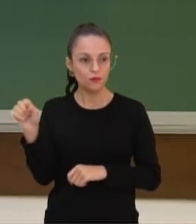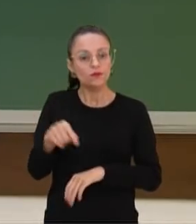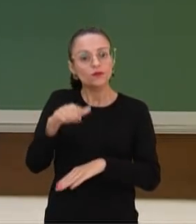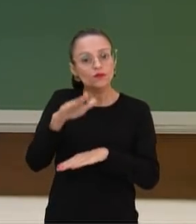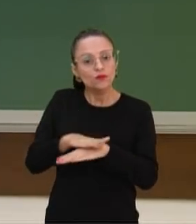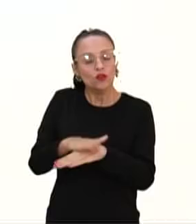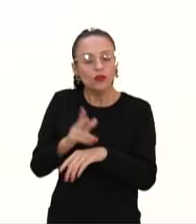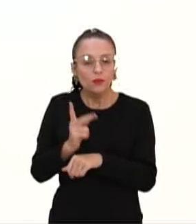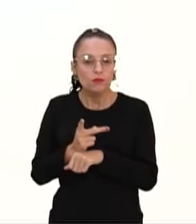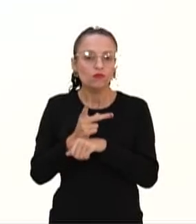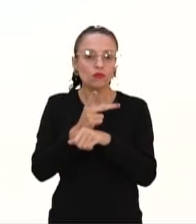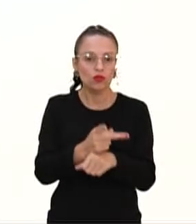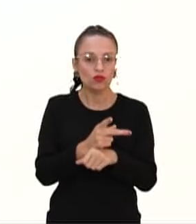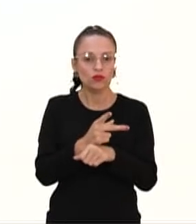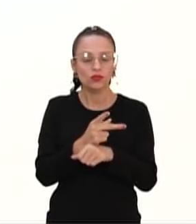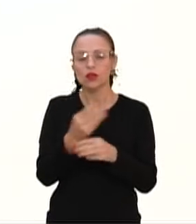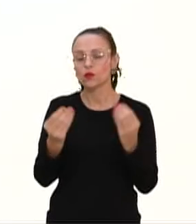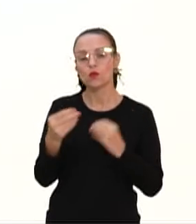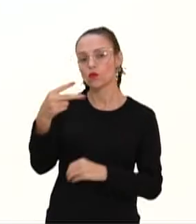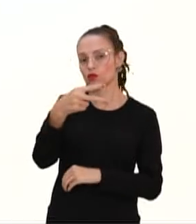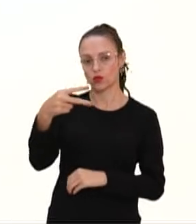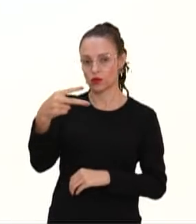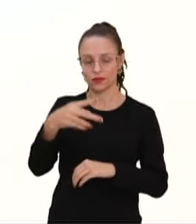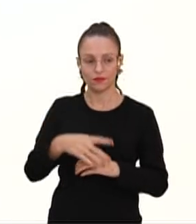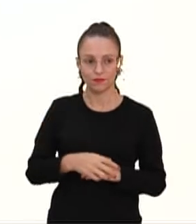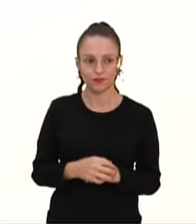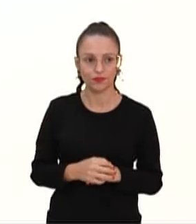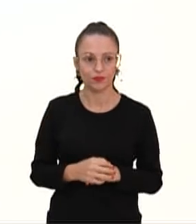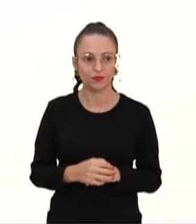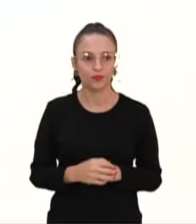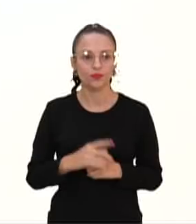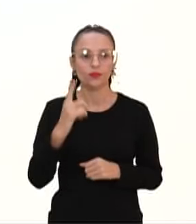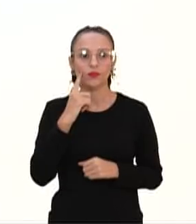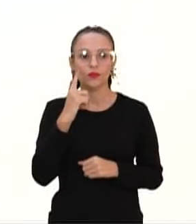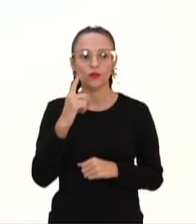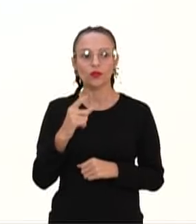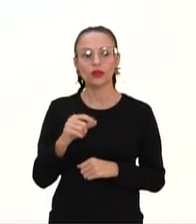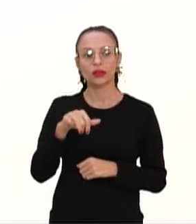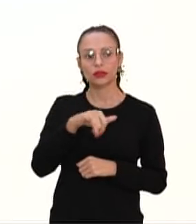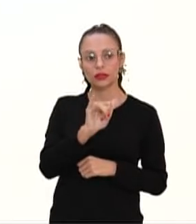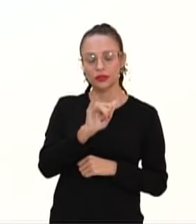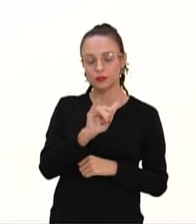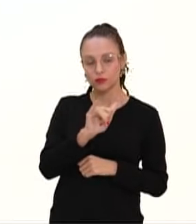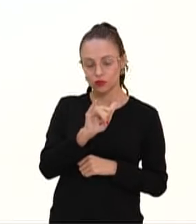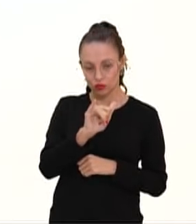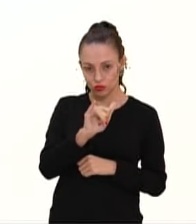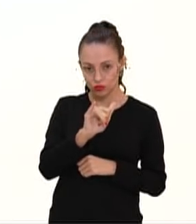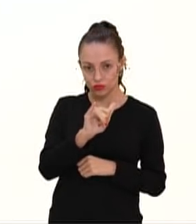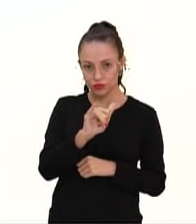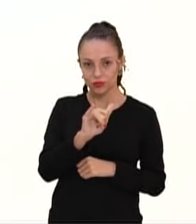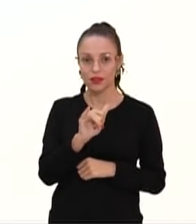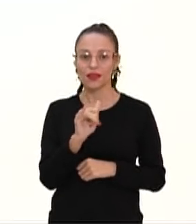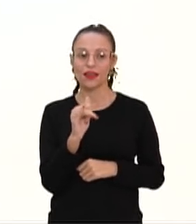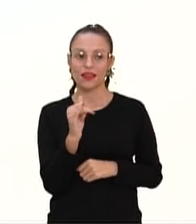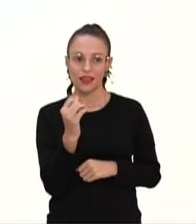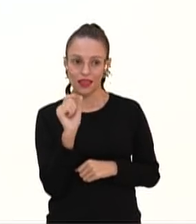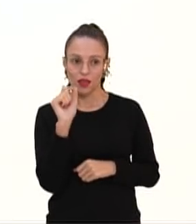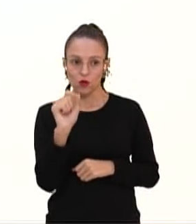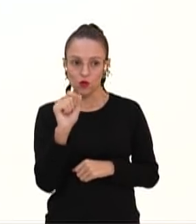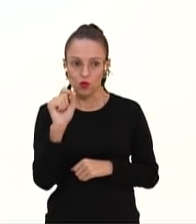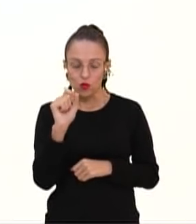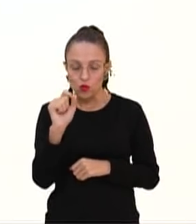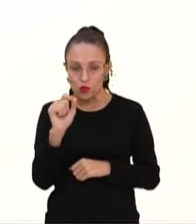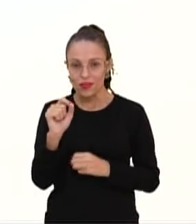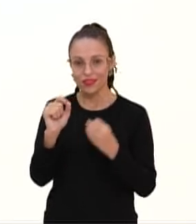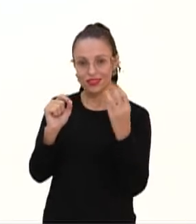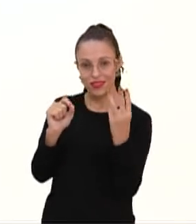vai buscar essas igualdades. Aqui, y é o log de 9 na base 3, está